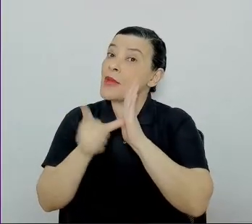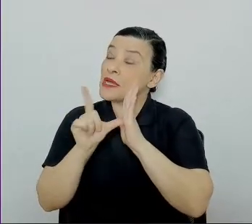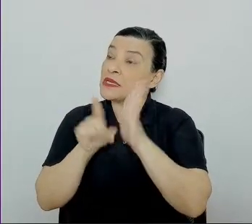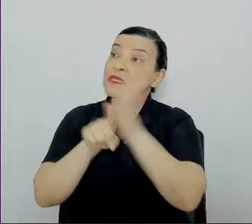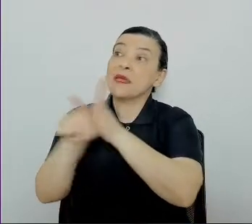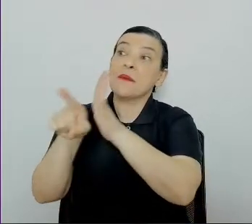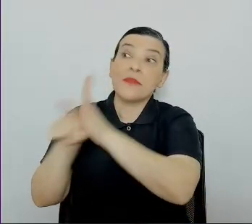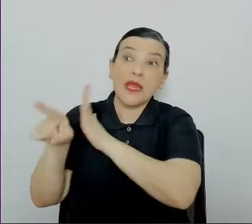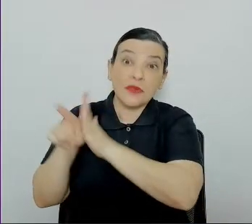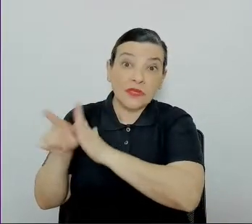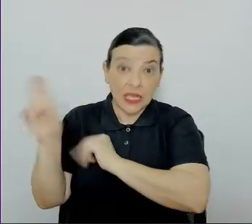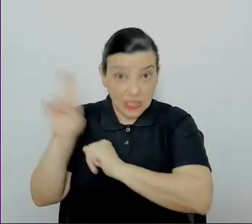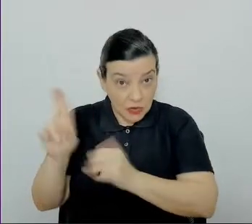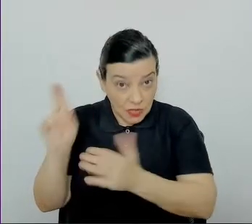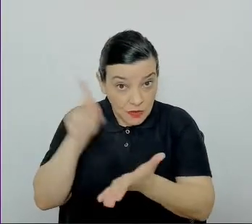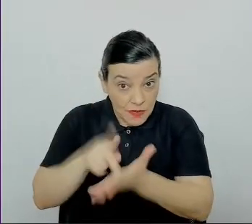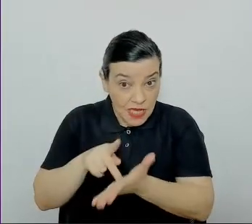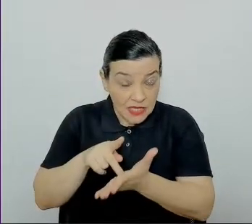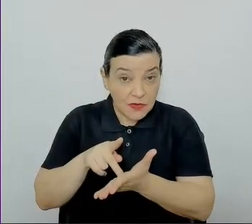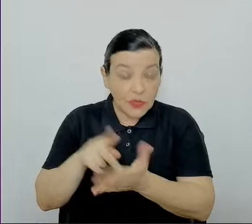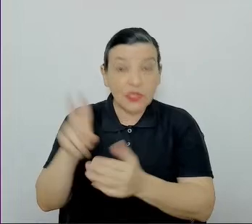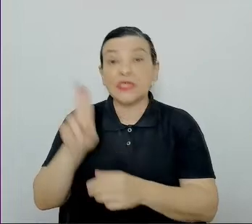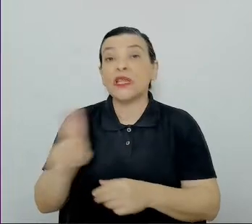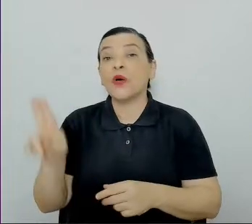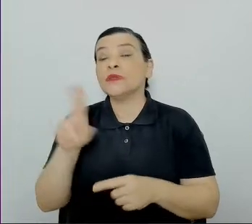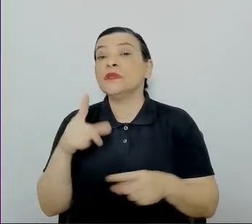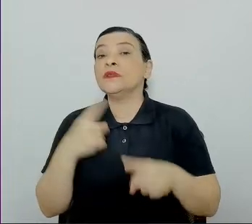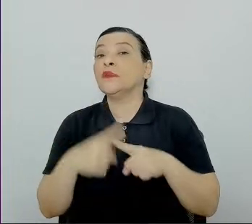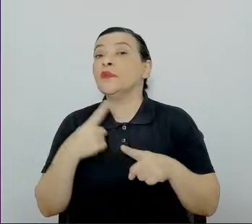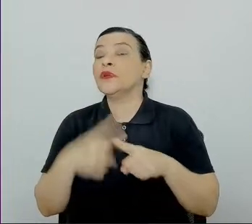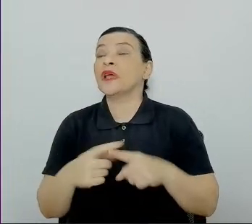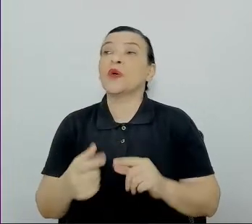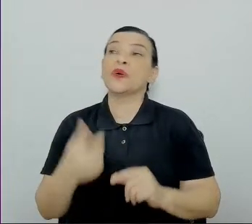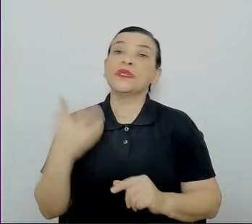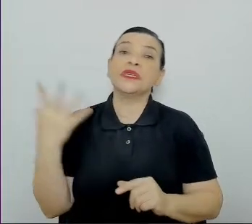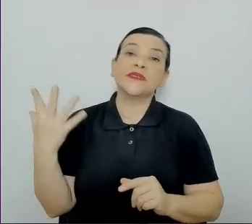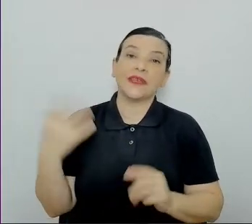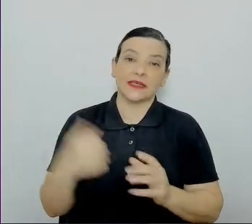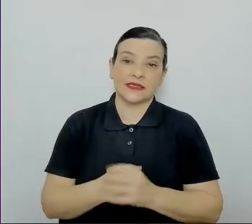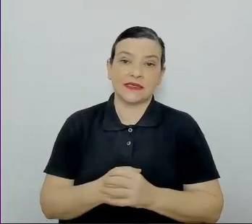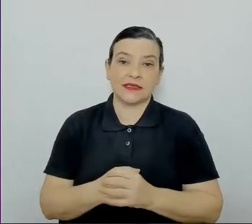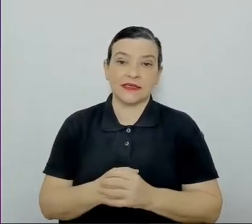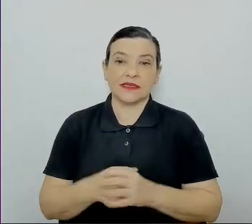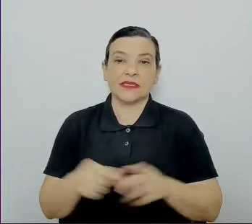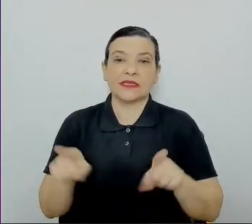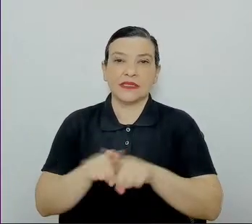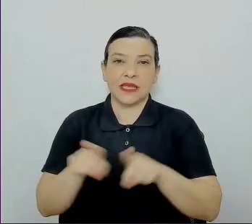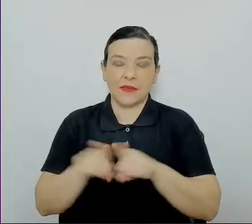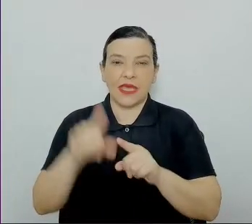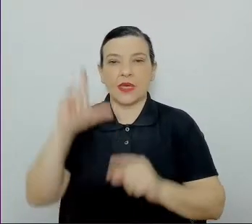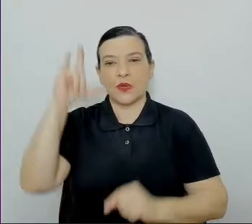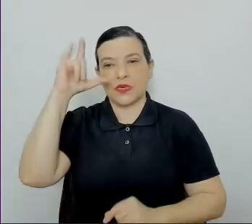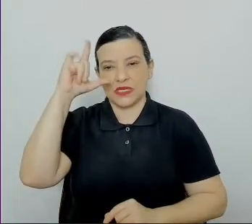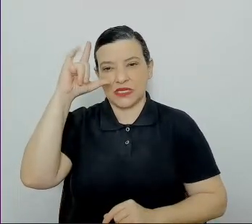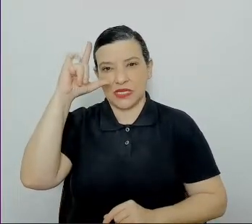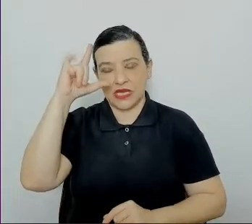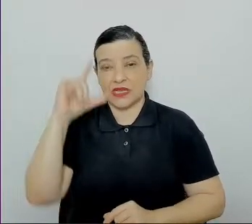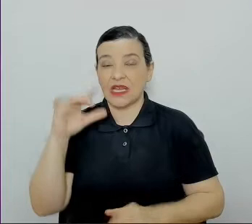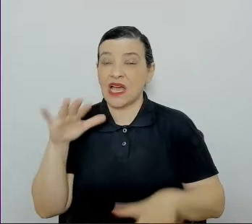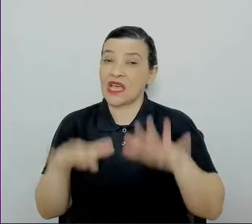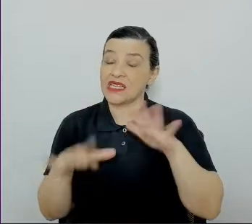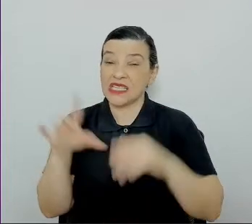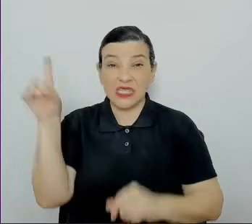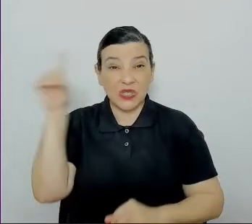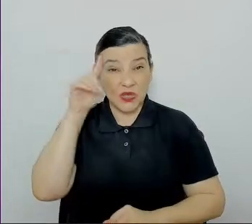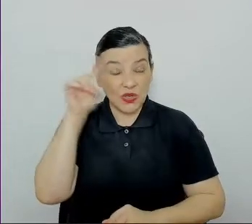estão usando a funcionalidade de áudio. E quem está usando, por que está usando, quantas vezes ela voltou a usar. O Reels do Instagram, a mesma coisa, talvez você não use todo dia, mas tem